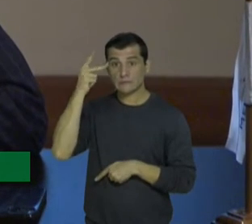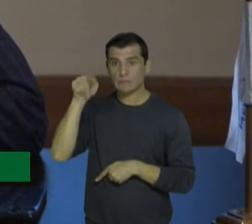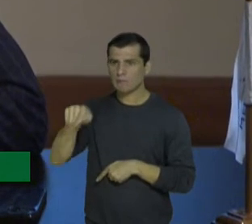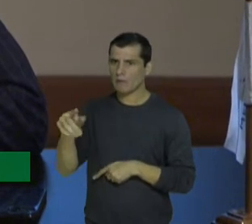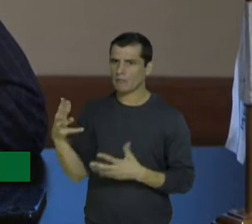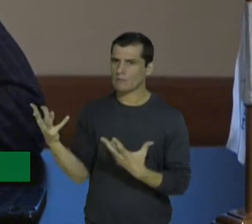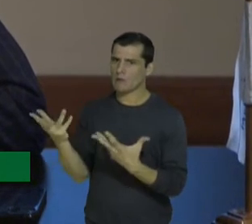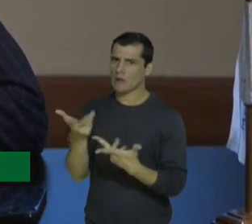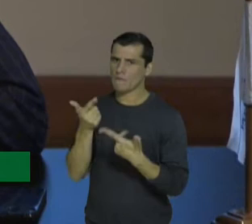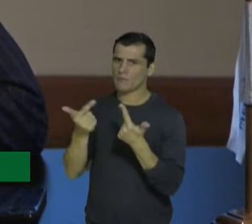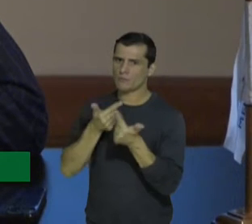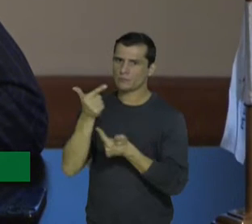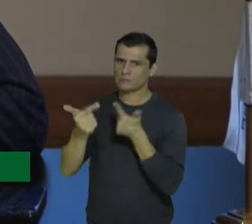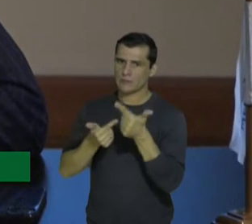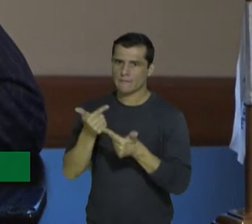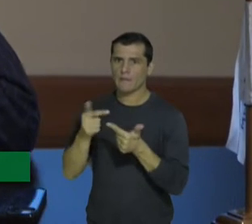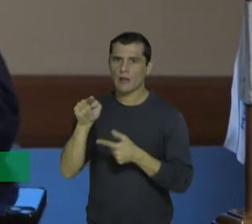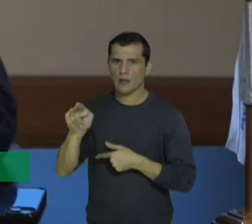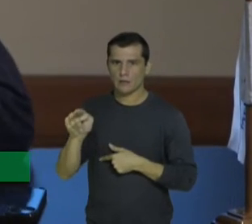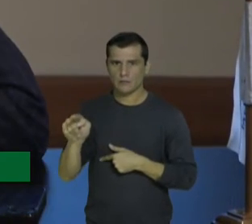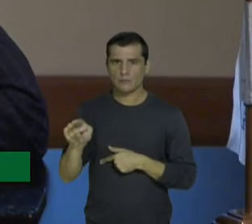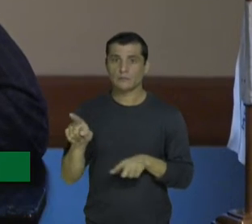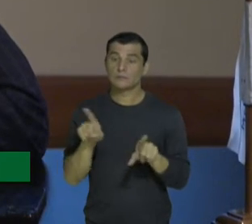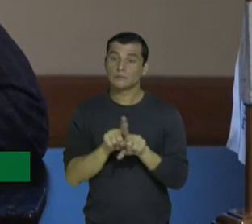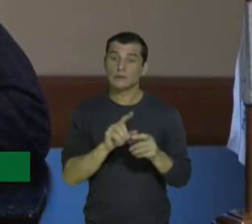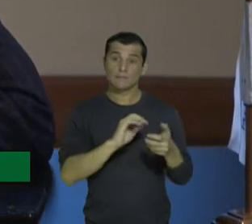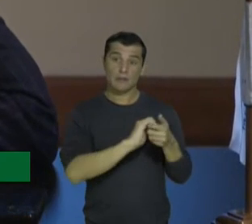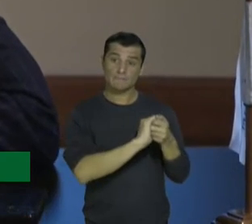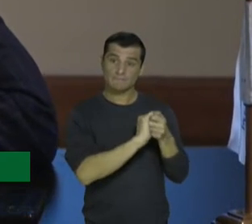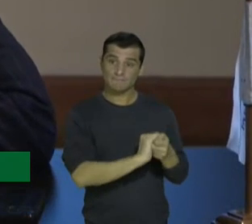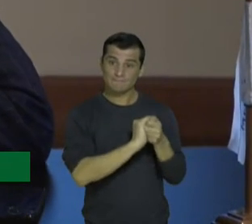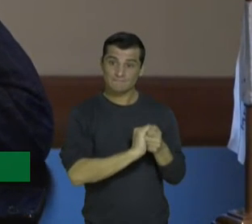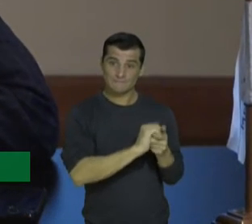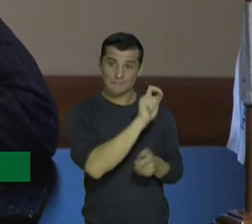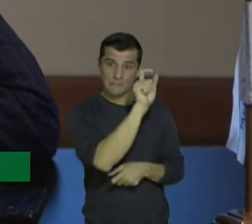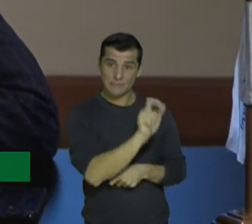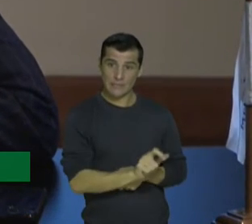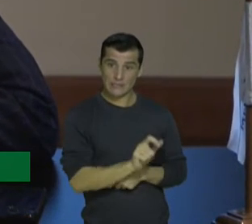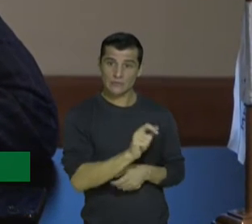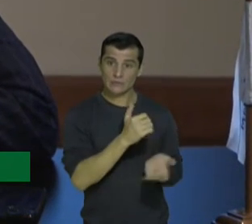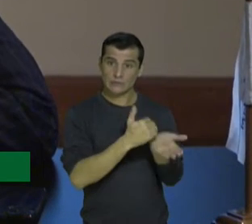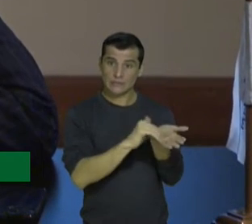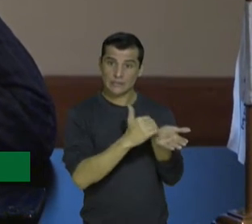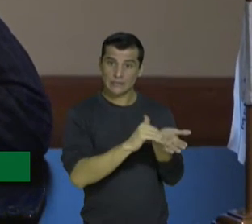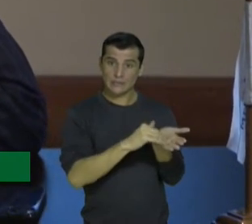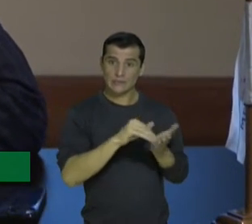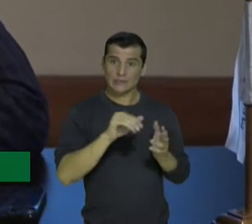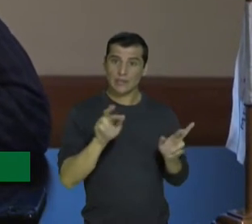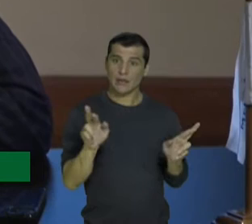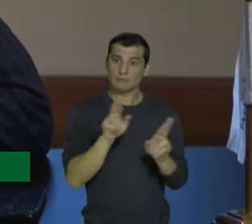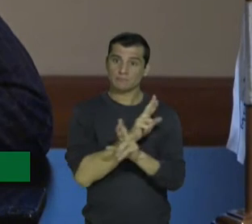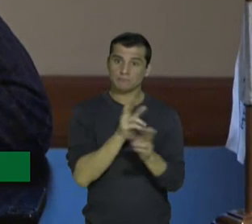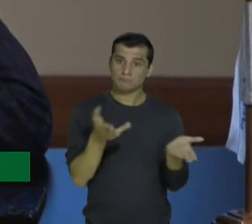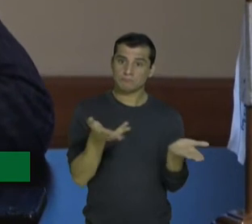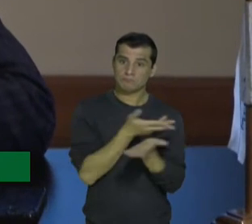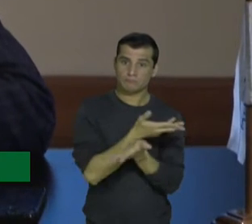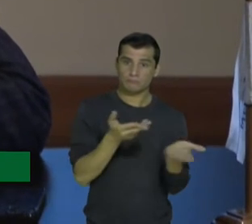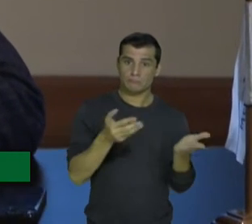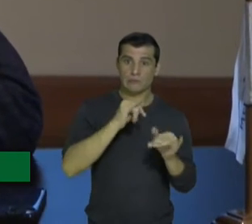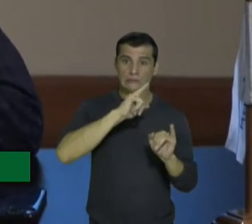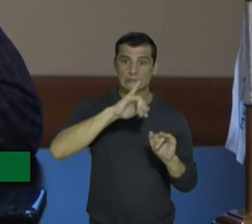Ah queria também eh cumprimentar o meu colega de mesa o secretário de articulação internacional Juliano